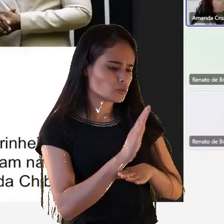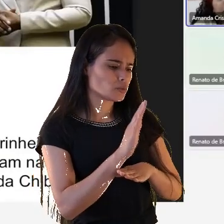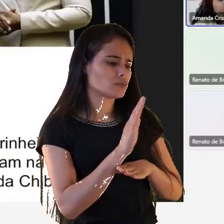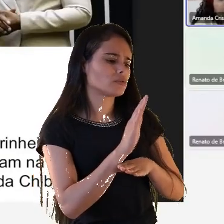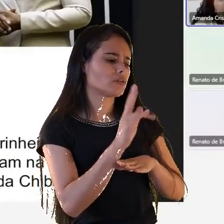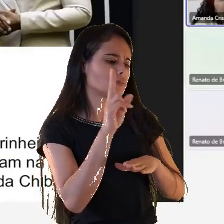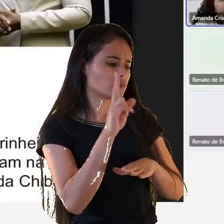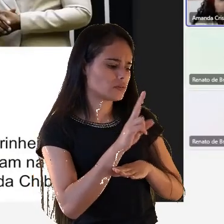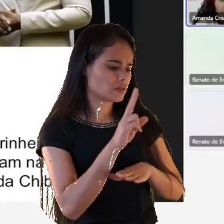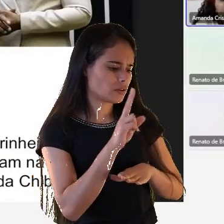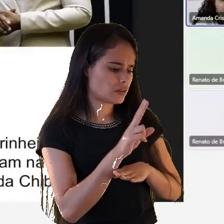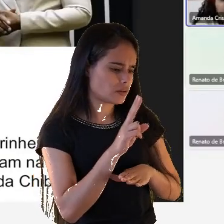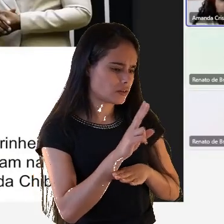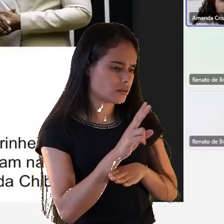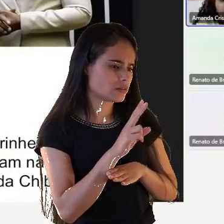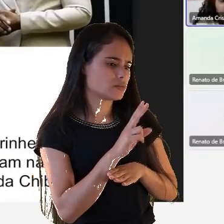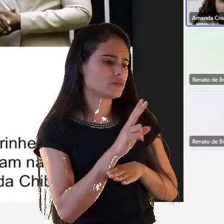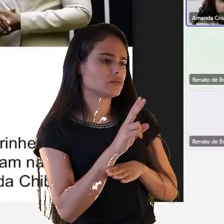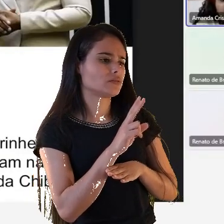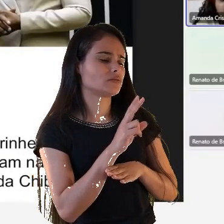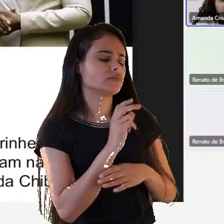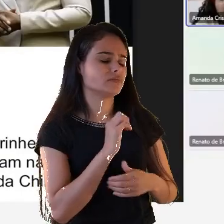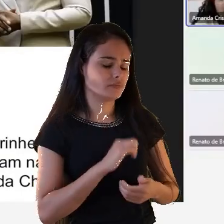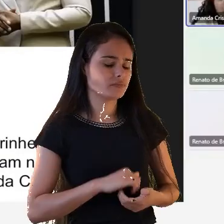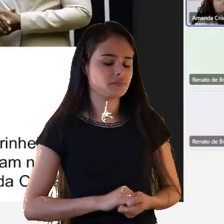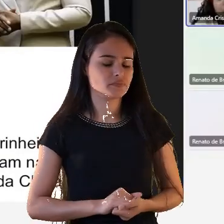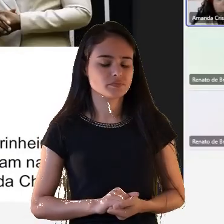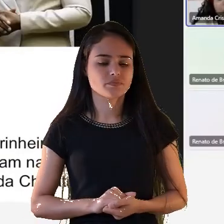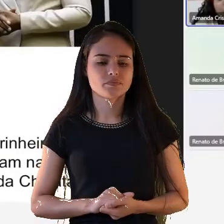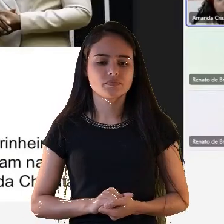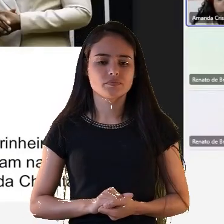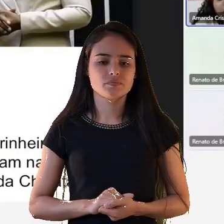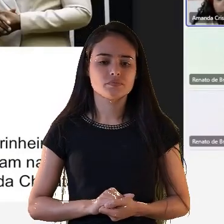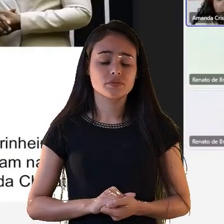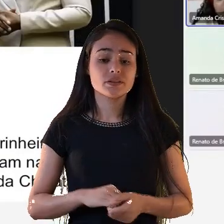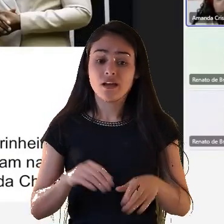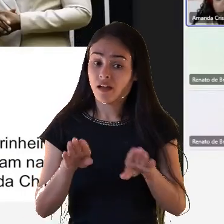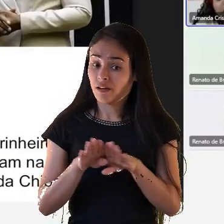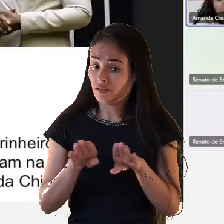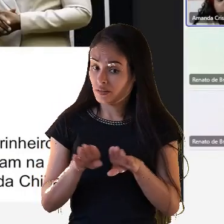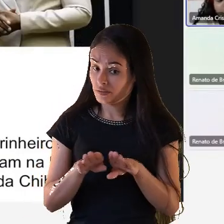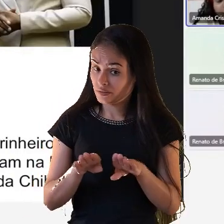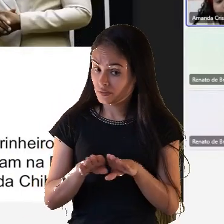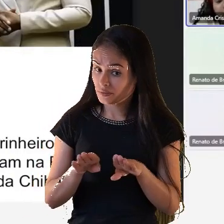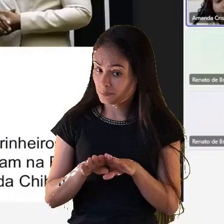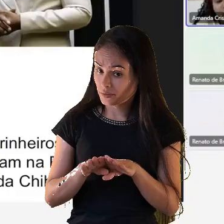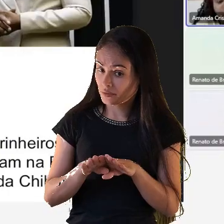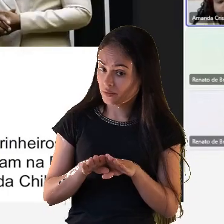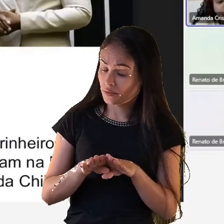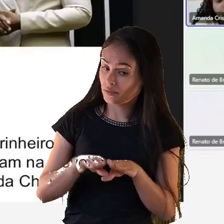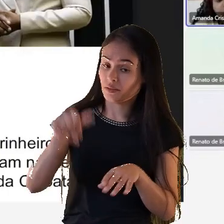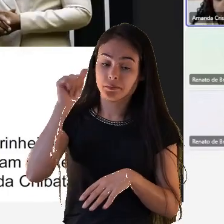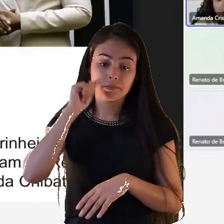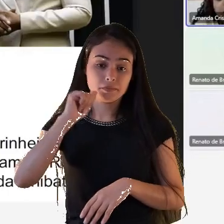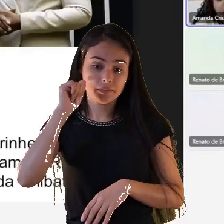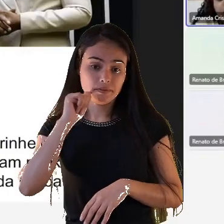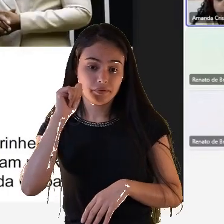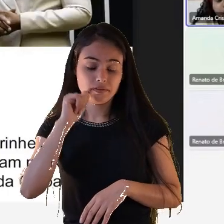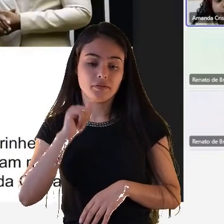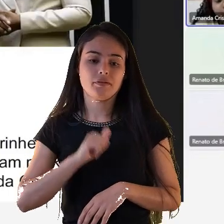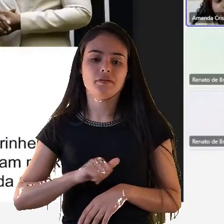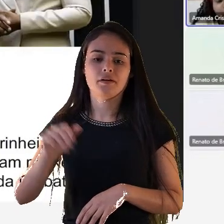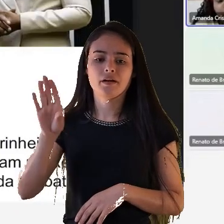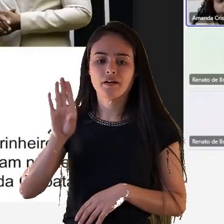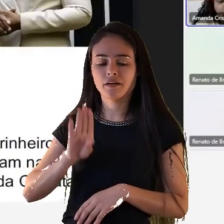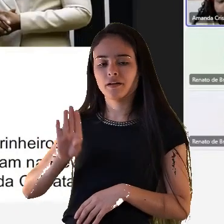politicamente para ir atrás dos seus direitos, né? E eu coloco ali a dona Benedita da Silva, que